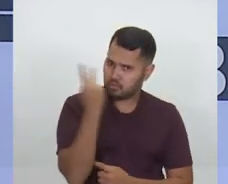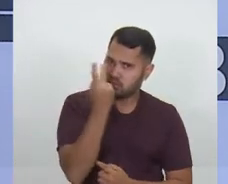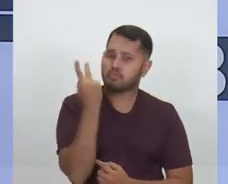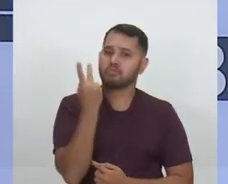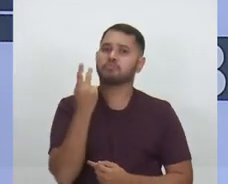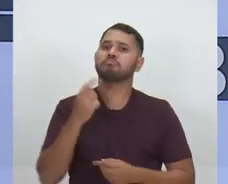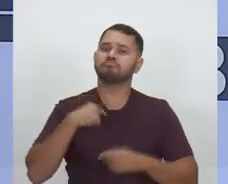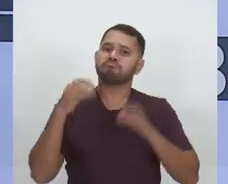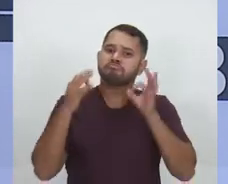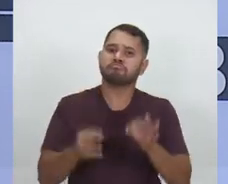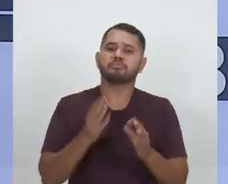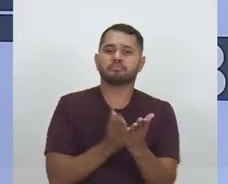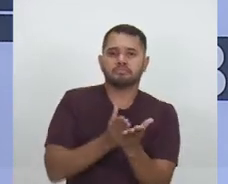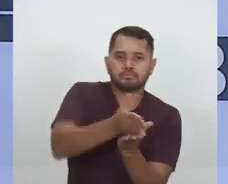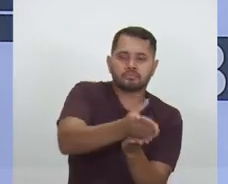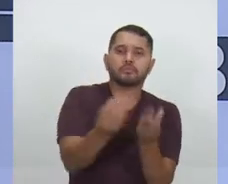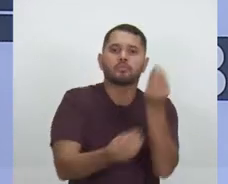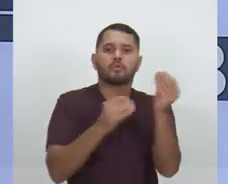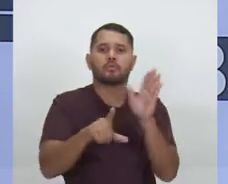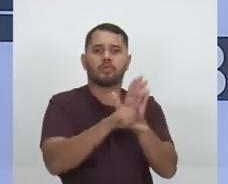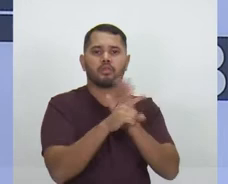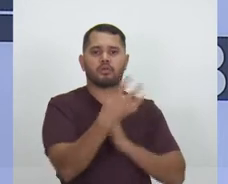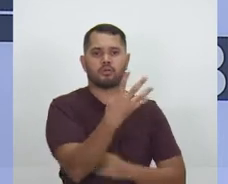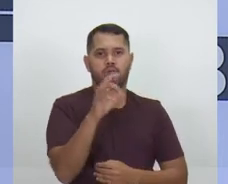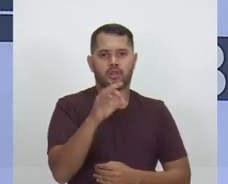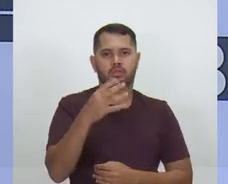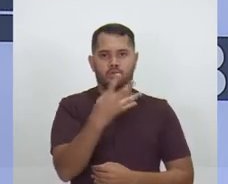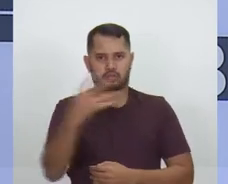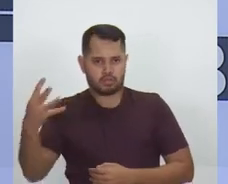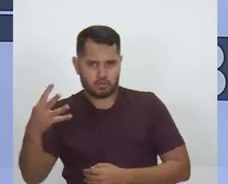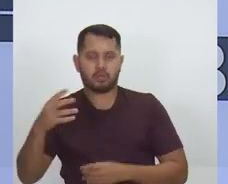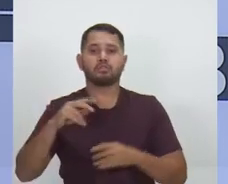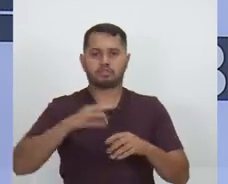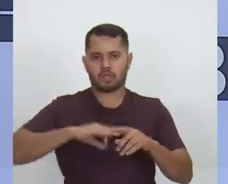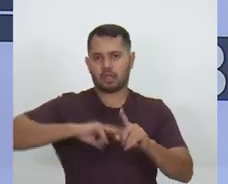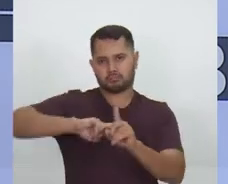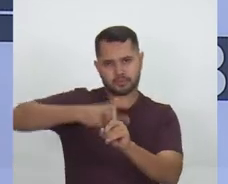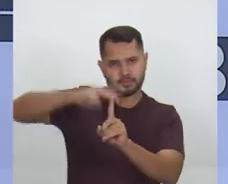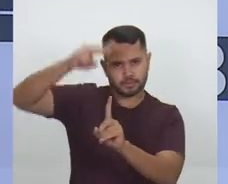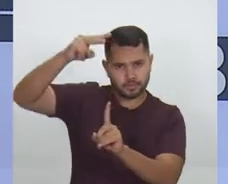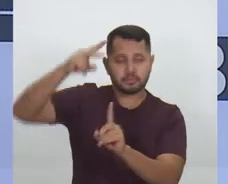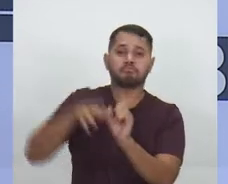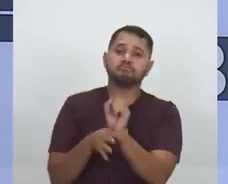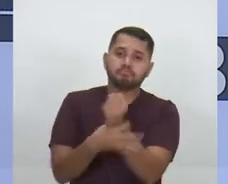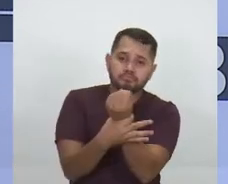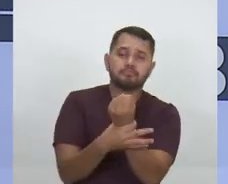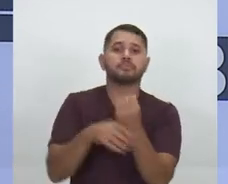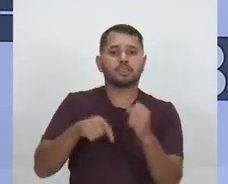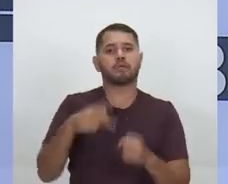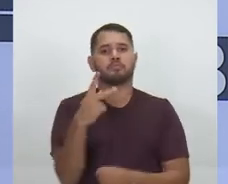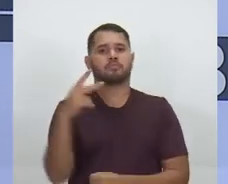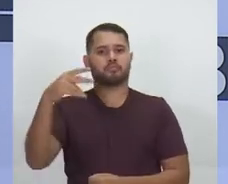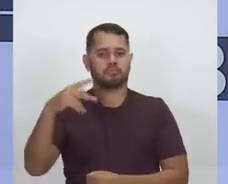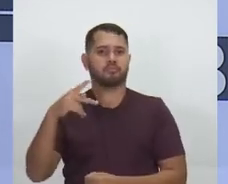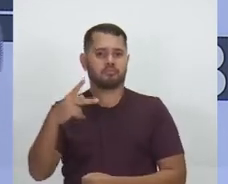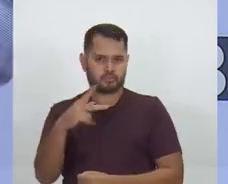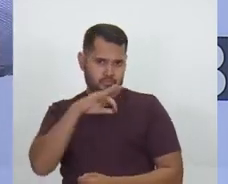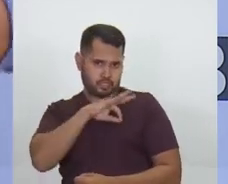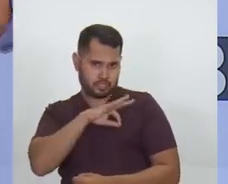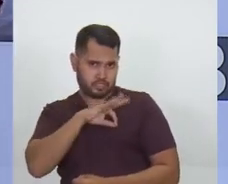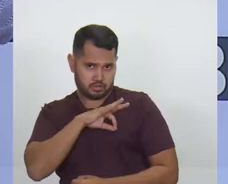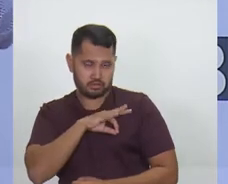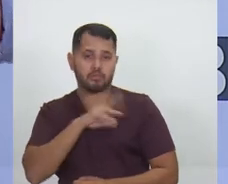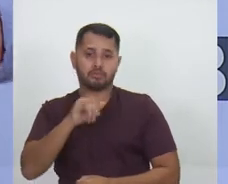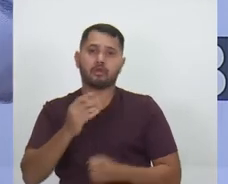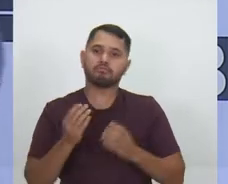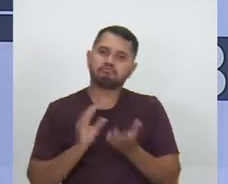vamos cumprir integralmente a lei 40 44 das promoções estão asseguradas as promoções dos policiais nós vamos investir